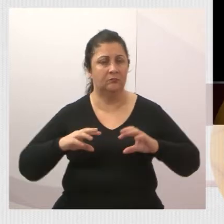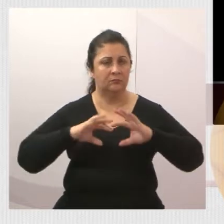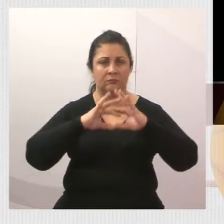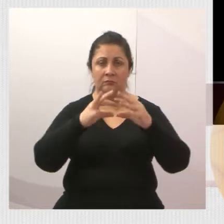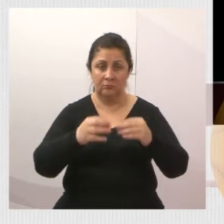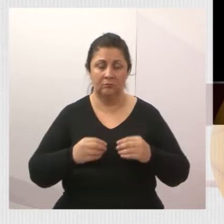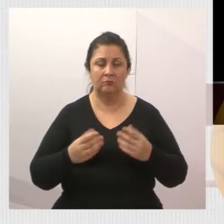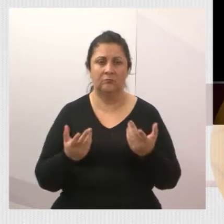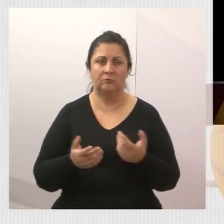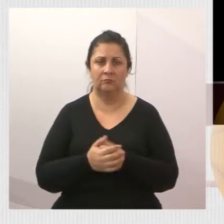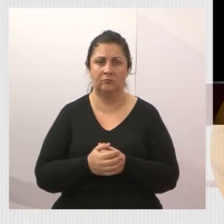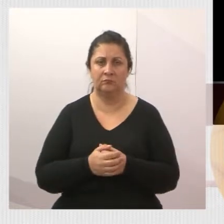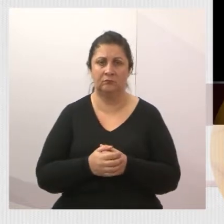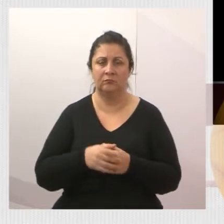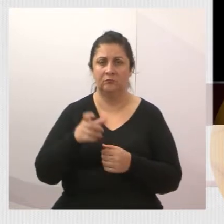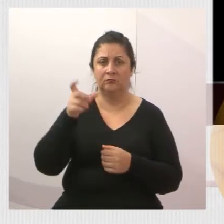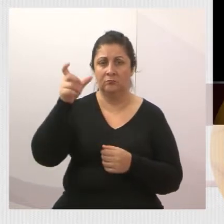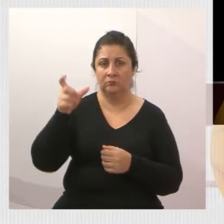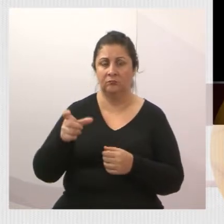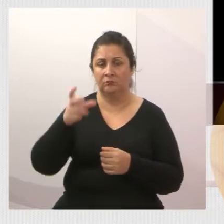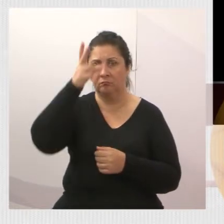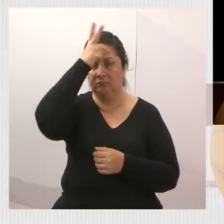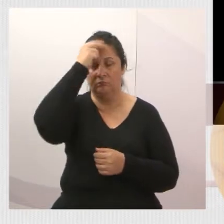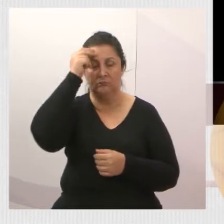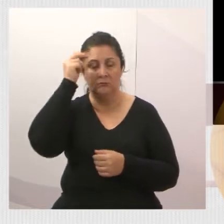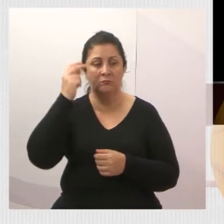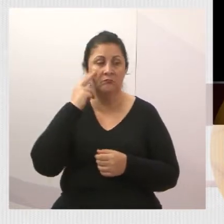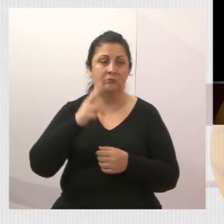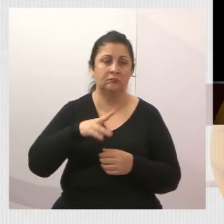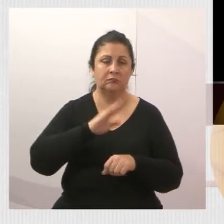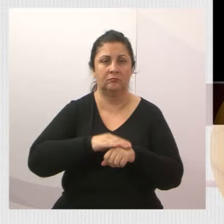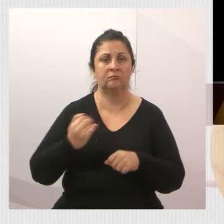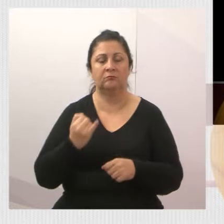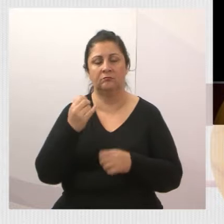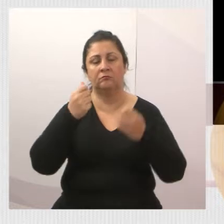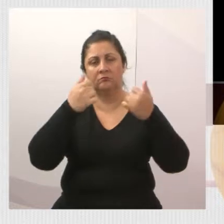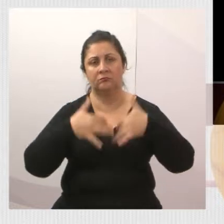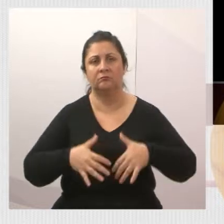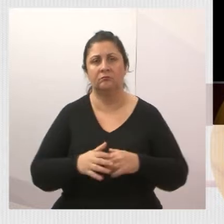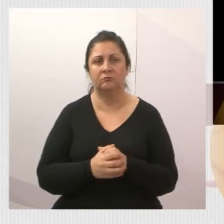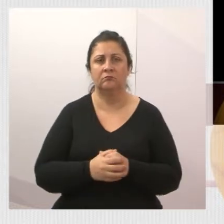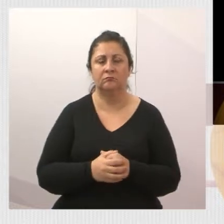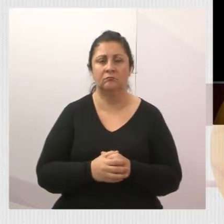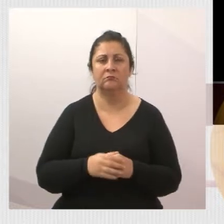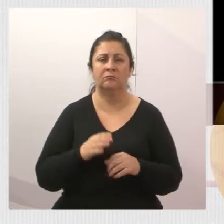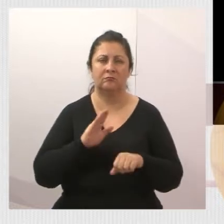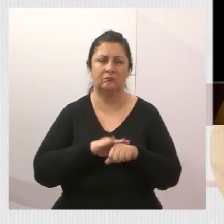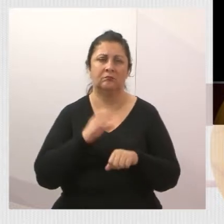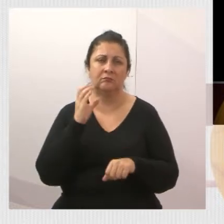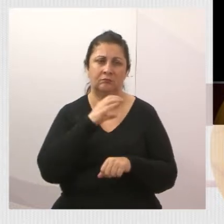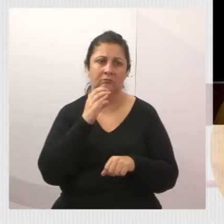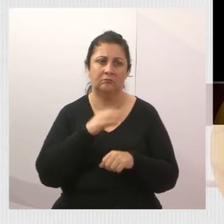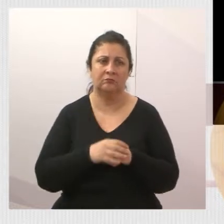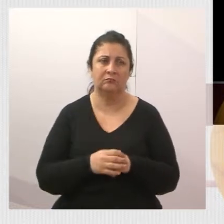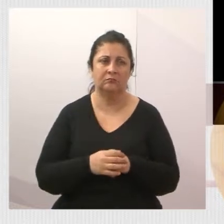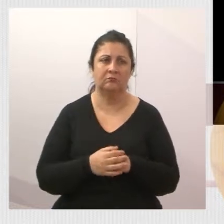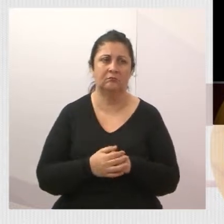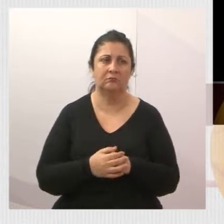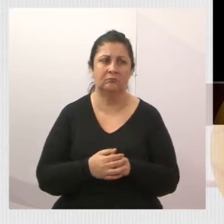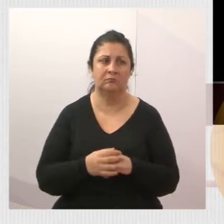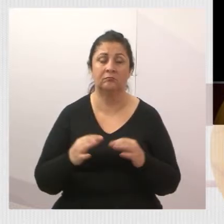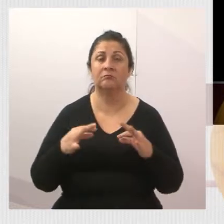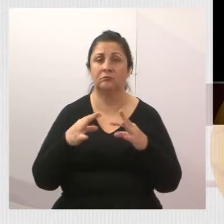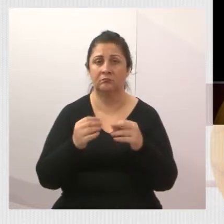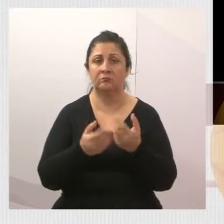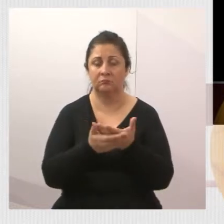todo, realmente, o prefeito tenta estabelecer as prioridades, mas eu vou explanar um pouquinho de forma mais rápida, para elucidar para todos que